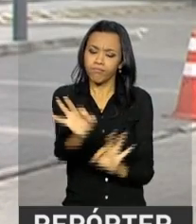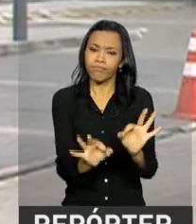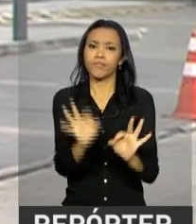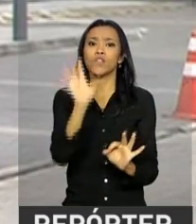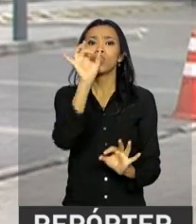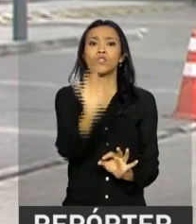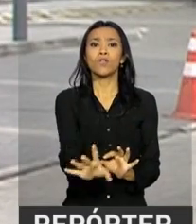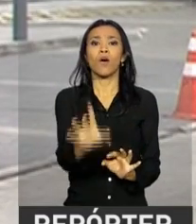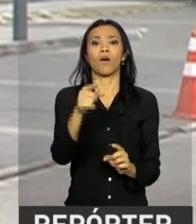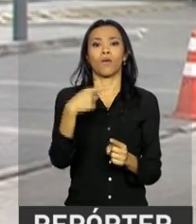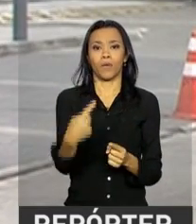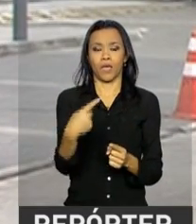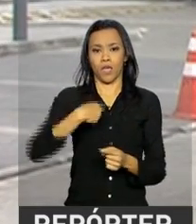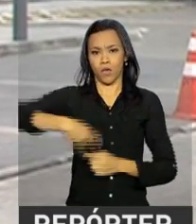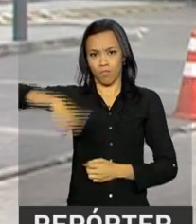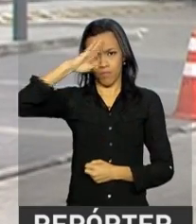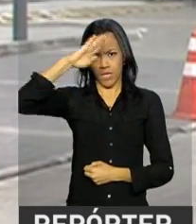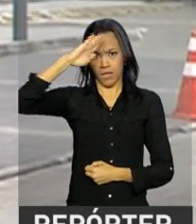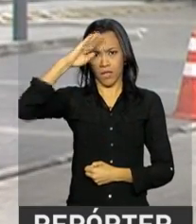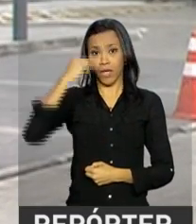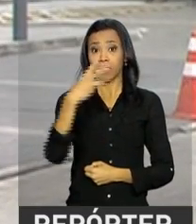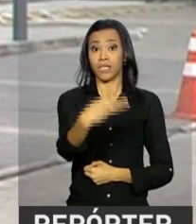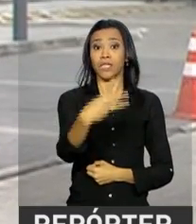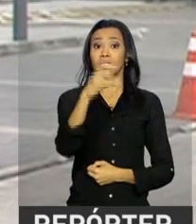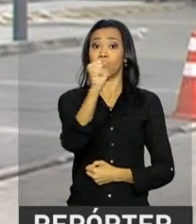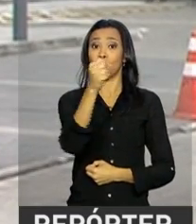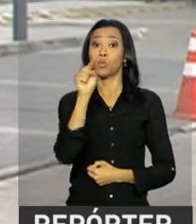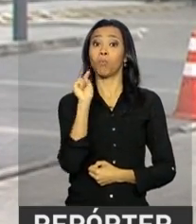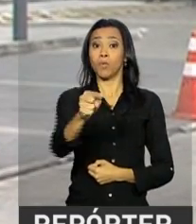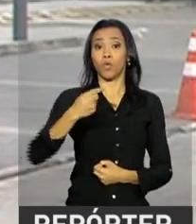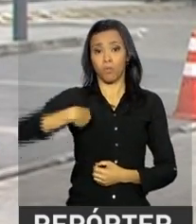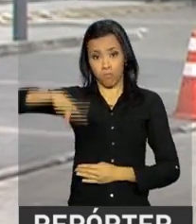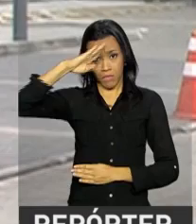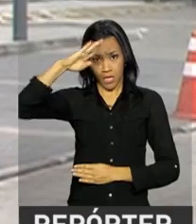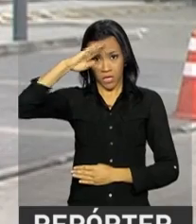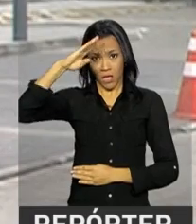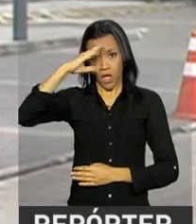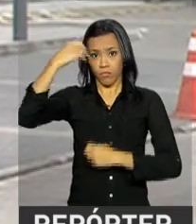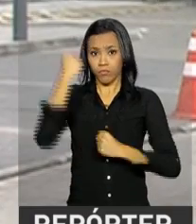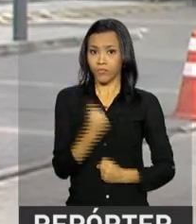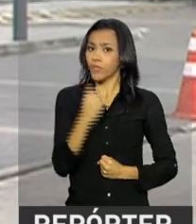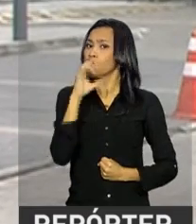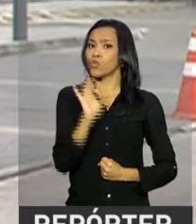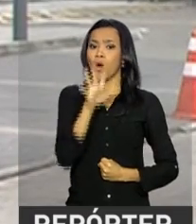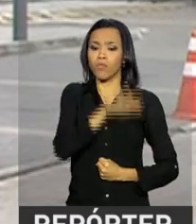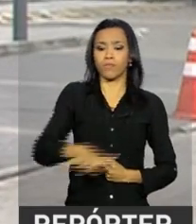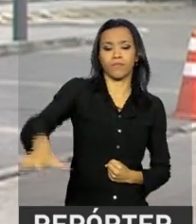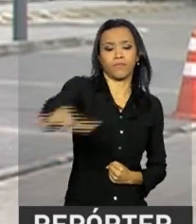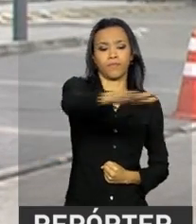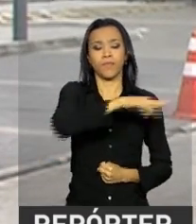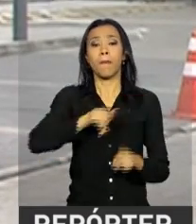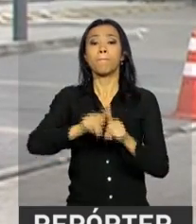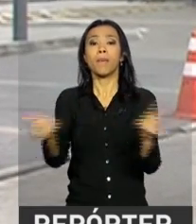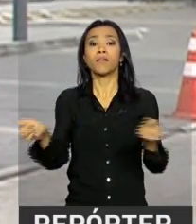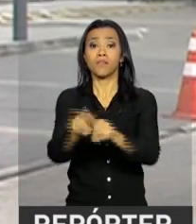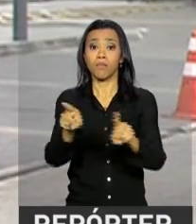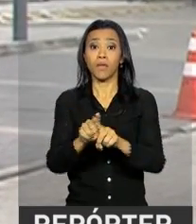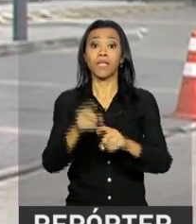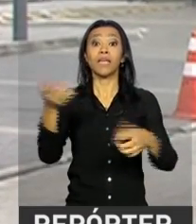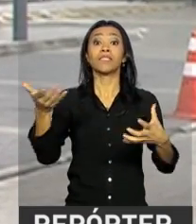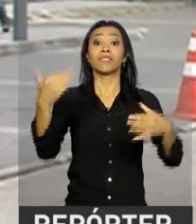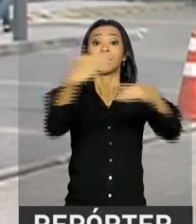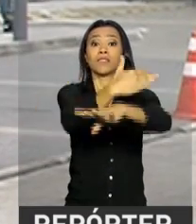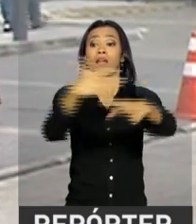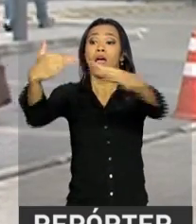Apenas das Forças Armadas, são 38 mil militares que vão atuar não só na Cidade Olímpica, mas também nas cidades que vão receber